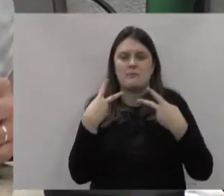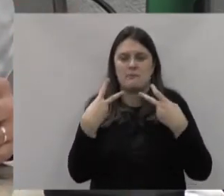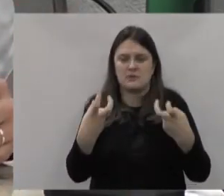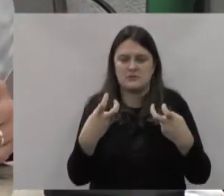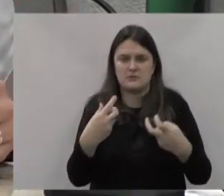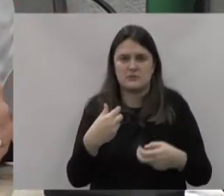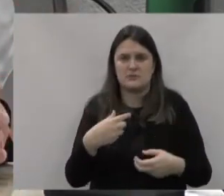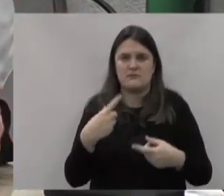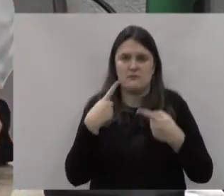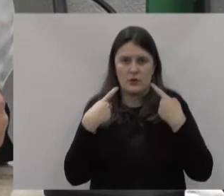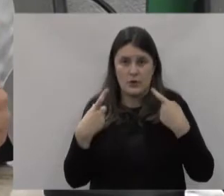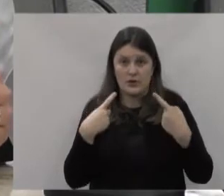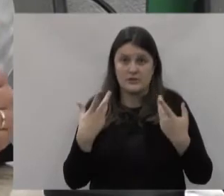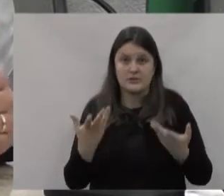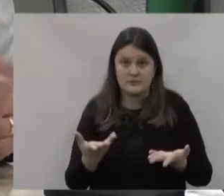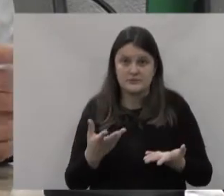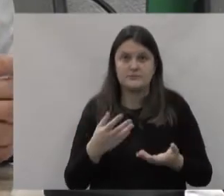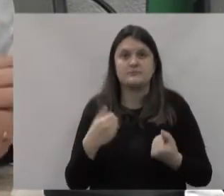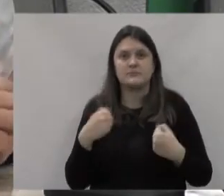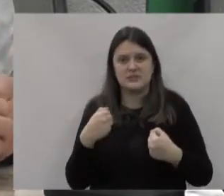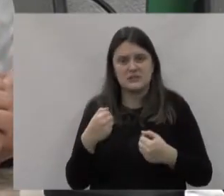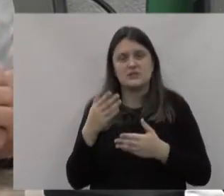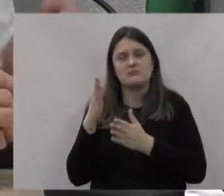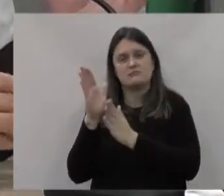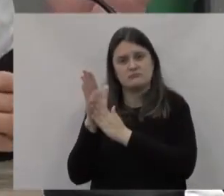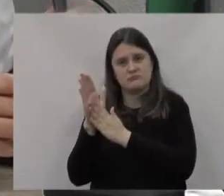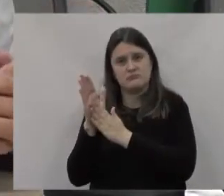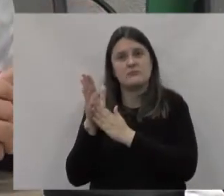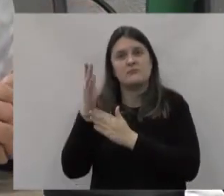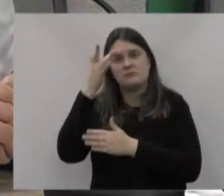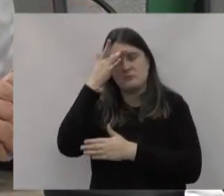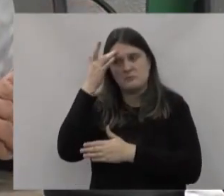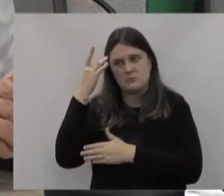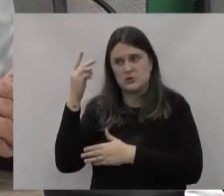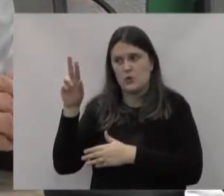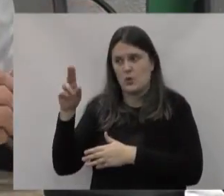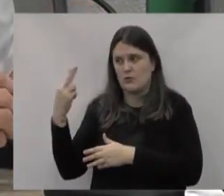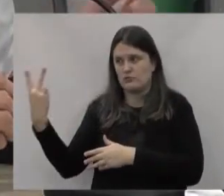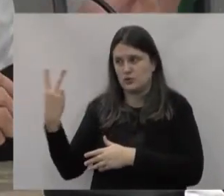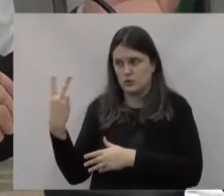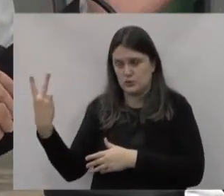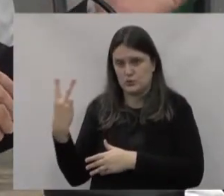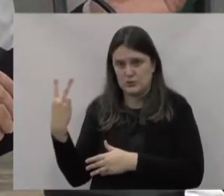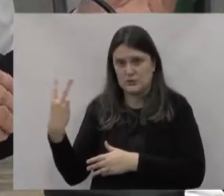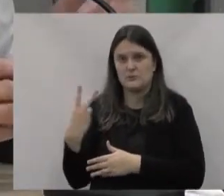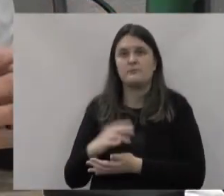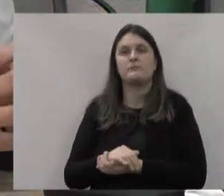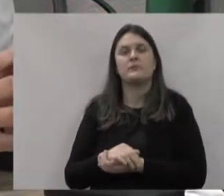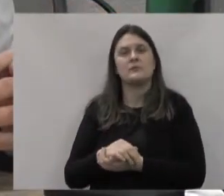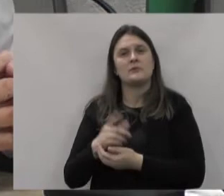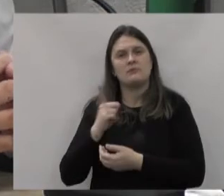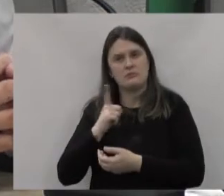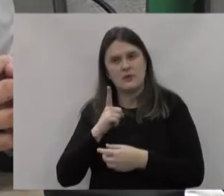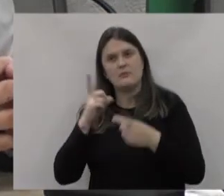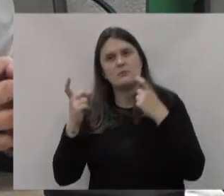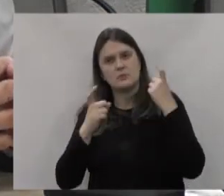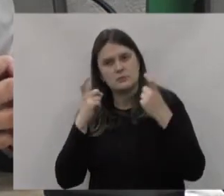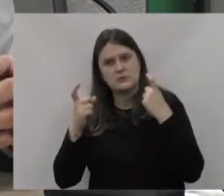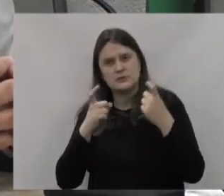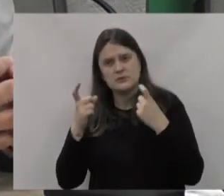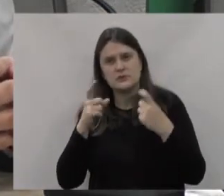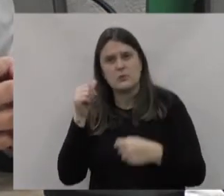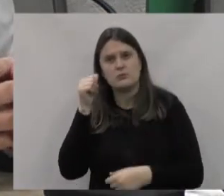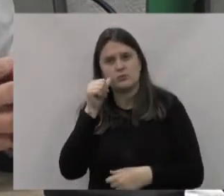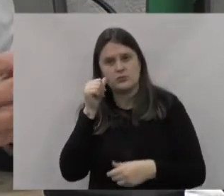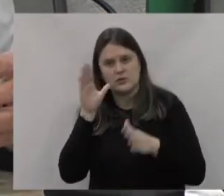acontecendo comigo? Então, nós temos que louvar por pessoas como vocês, que se preocupam, com certeza,